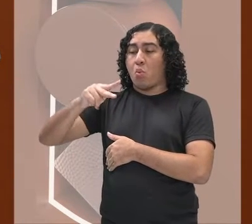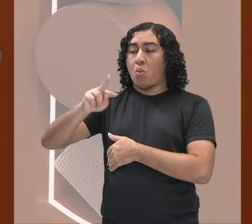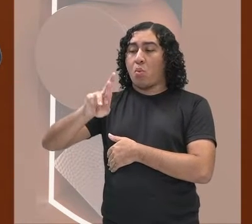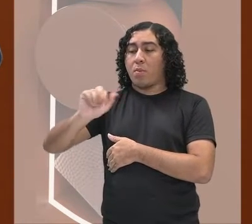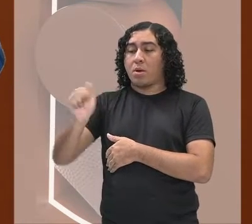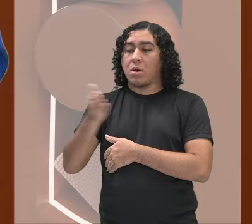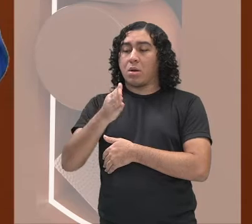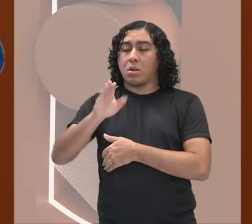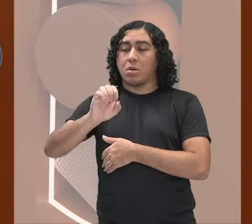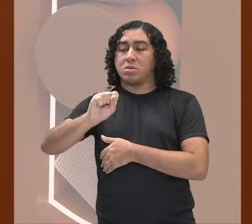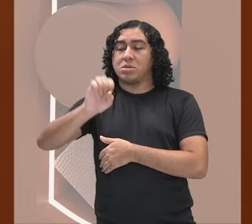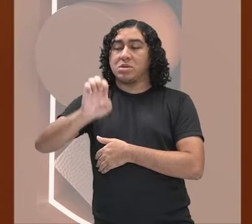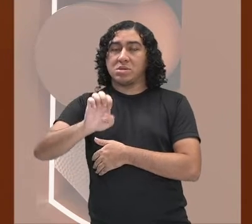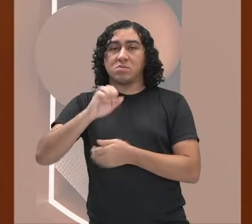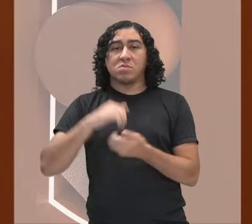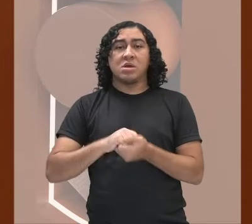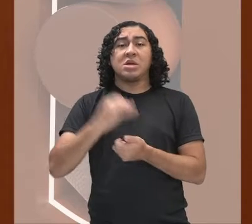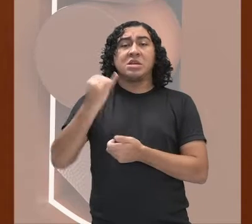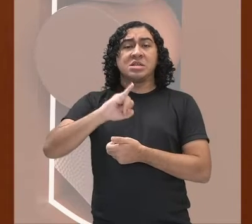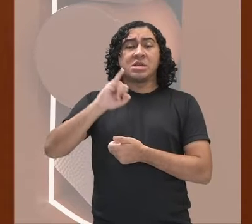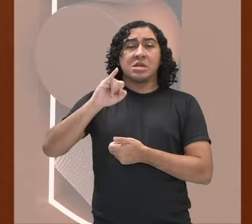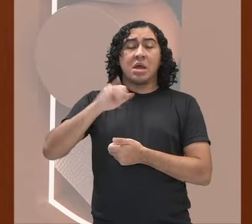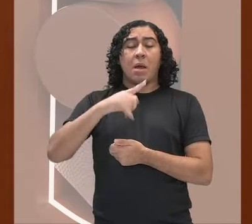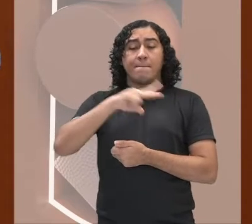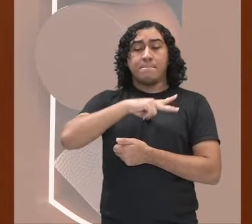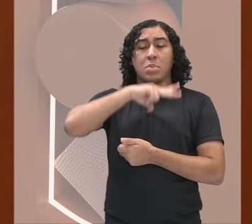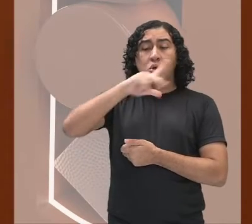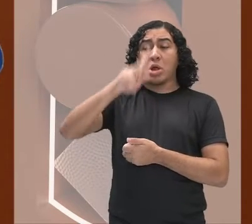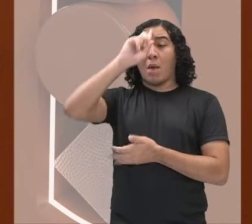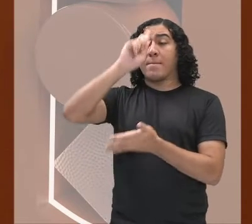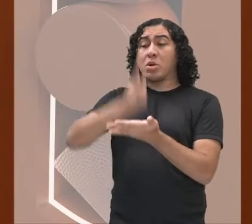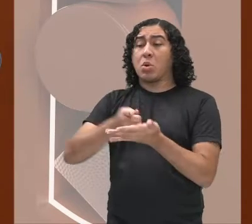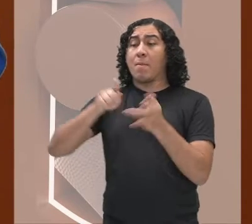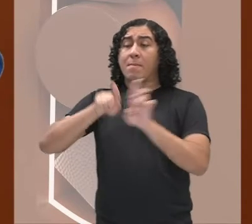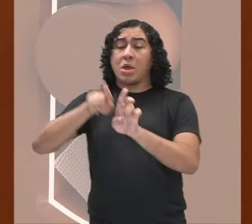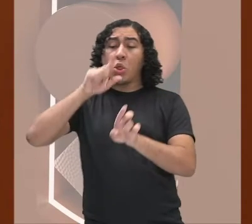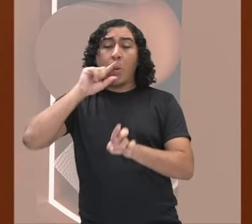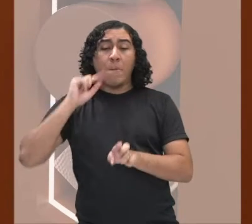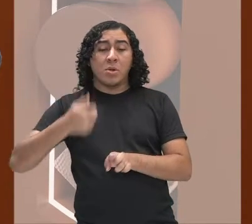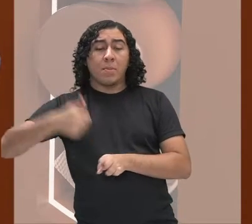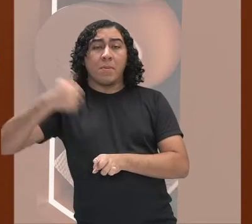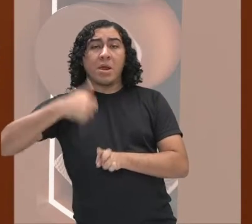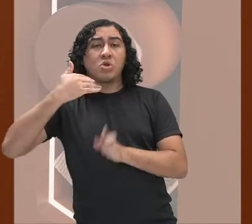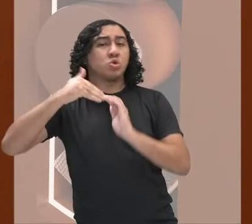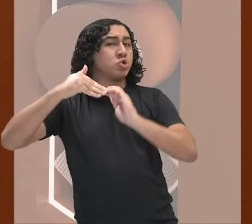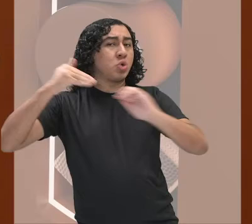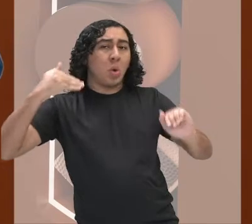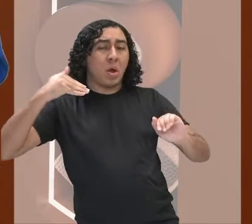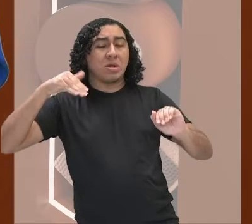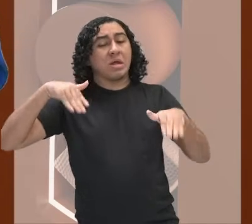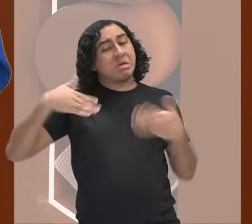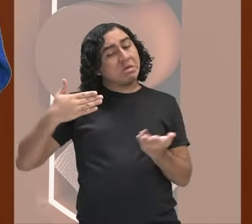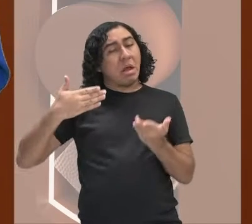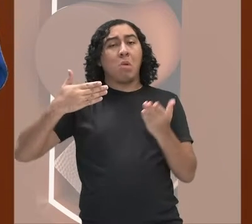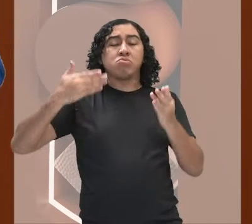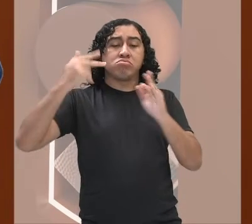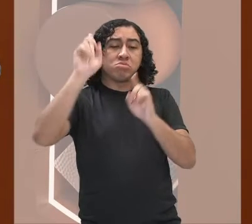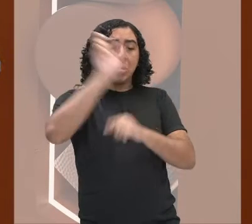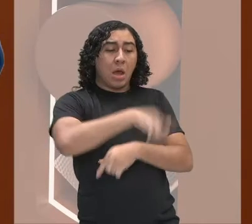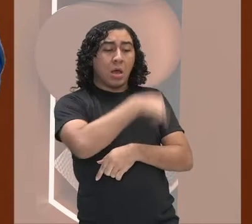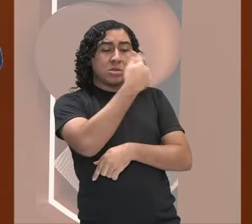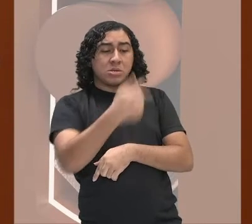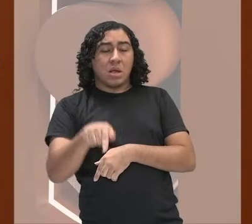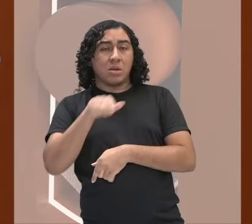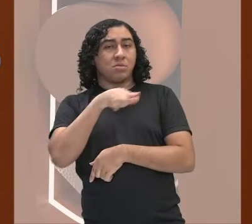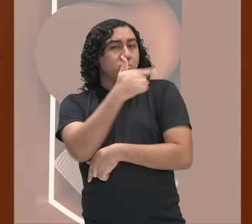o Dom Pedro não dissesse que podia cumprir, que podia ser feito, não se cumpria mais ordem de